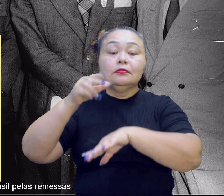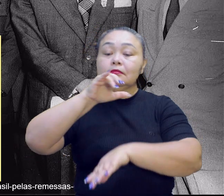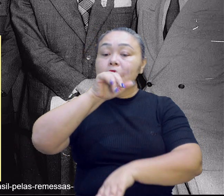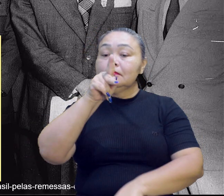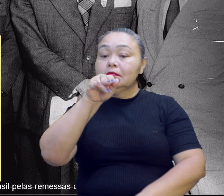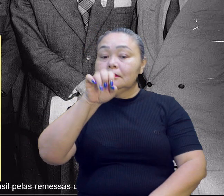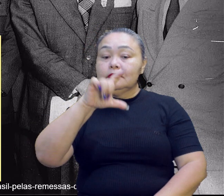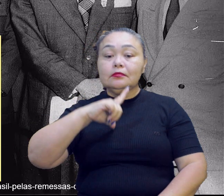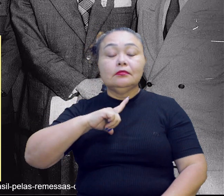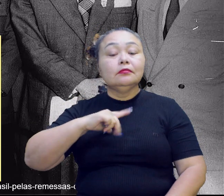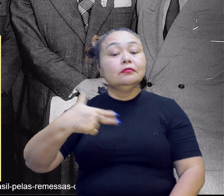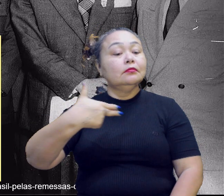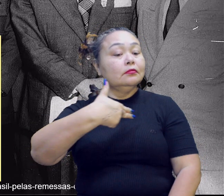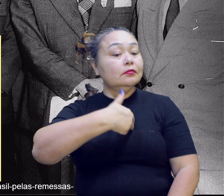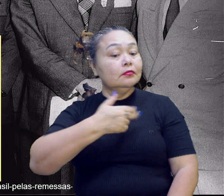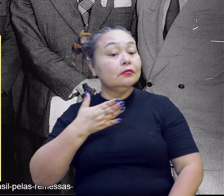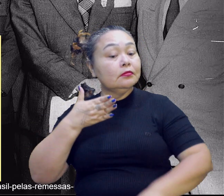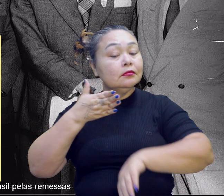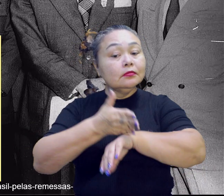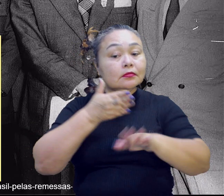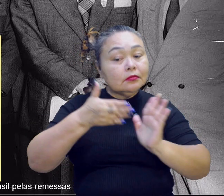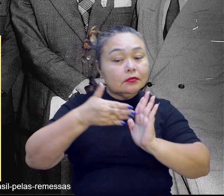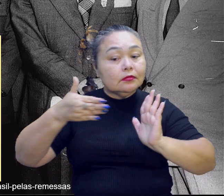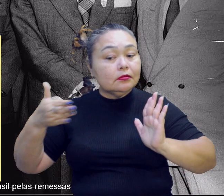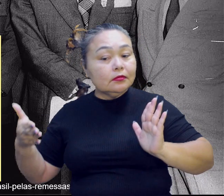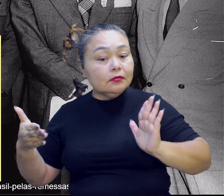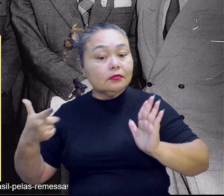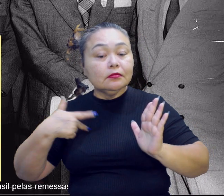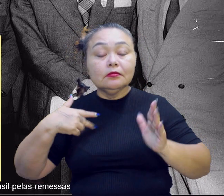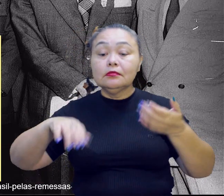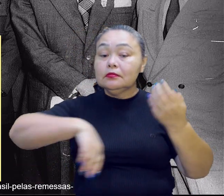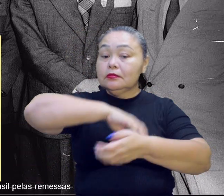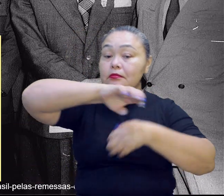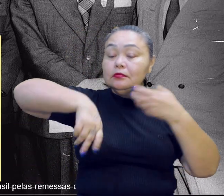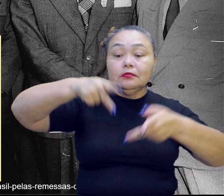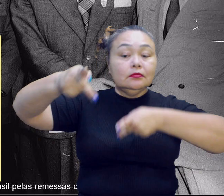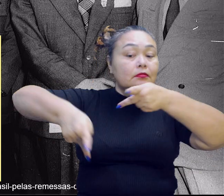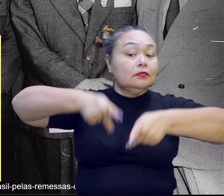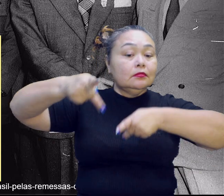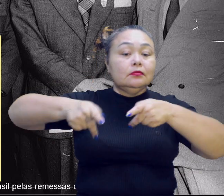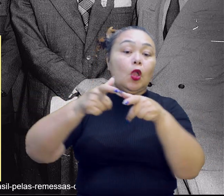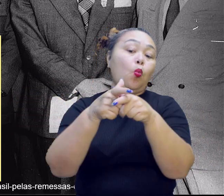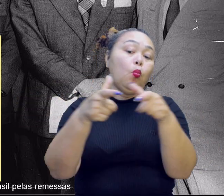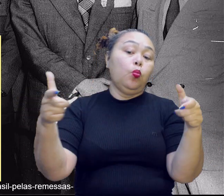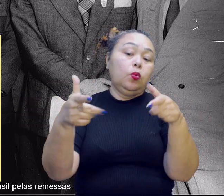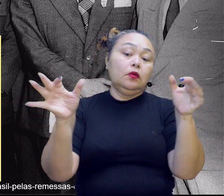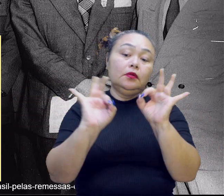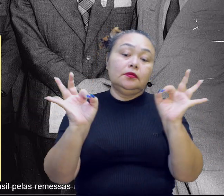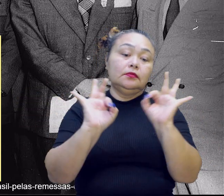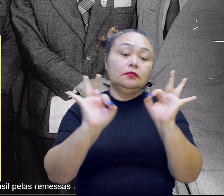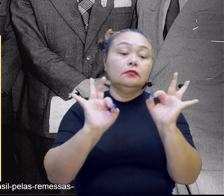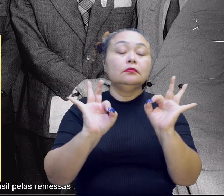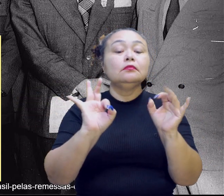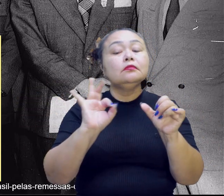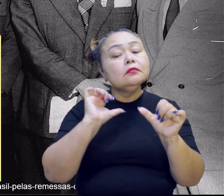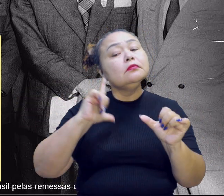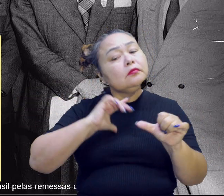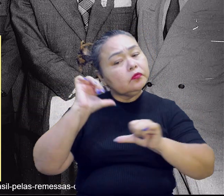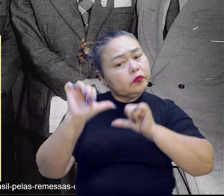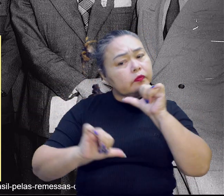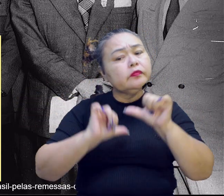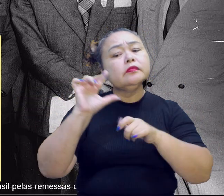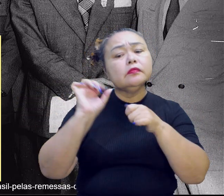encerrando a Primeira República. Esse momento não foi uma revolução popular no sentido amplo, mas uma mudança